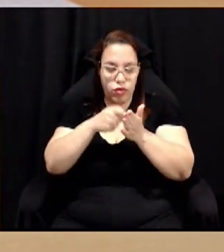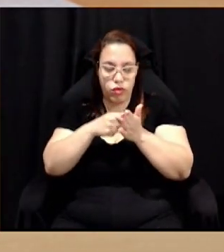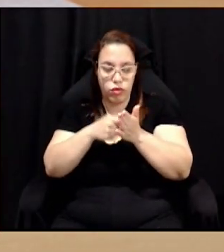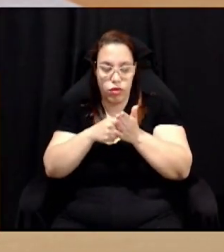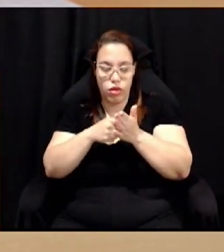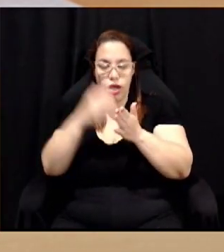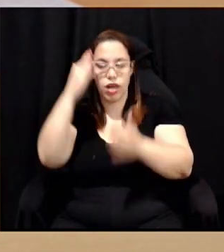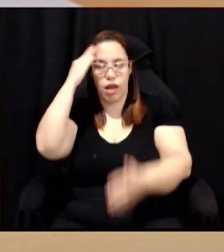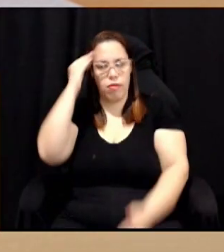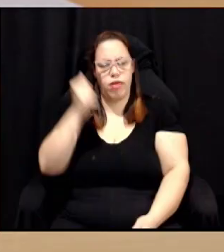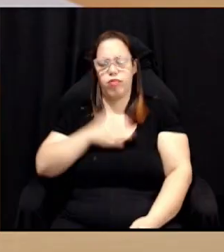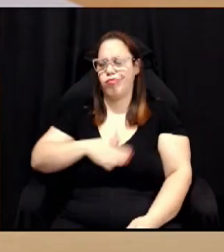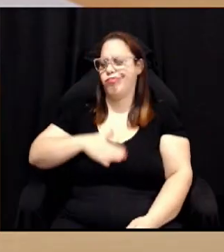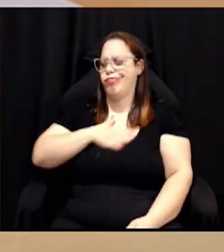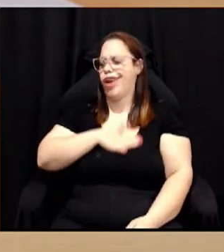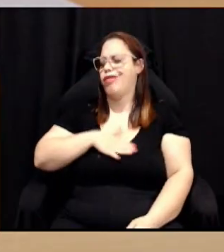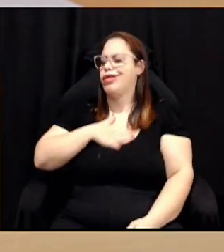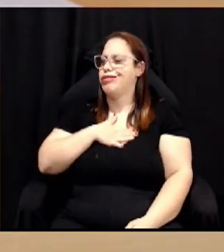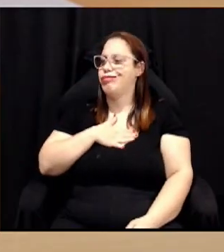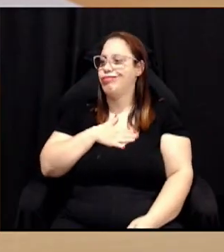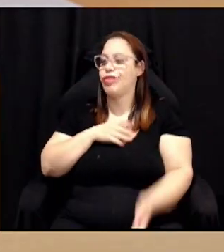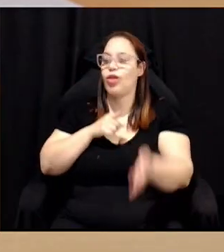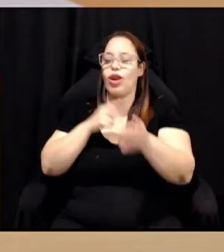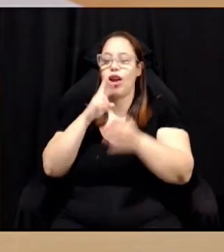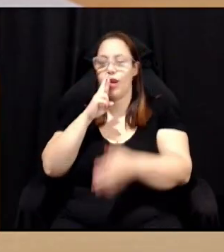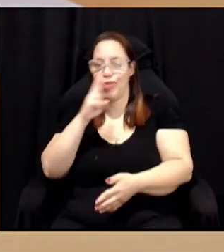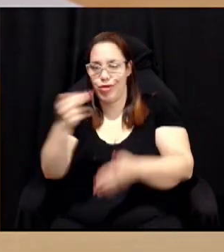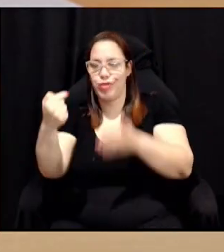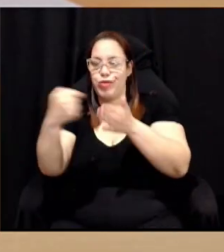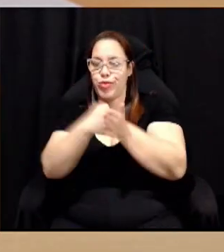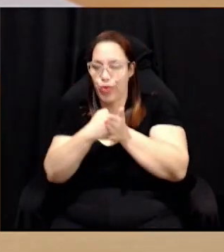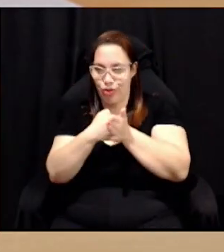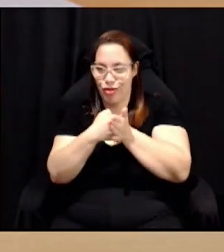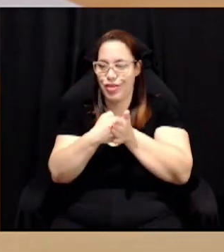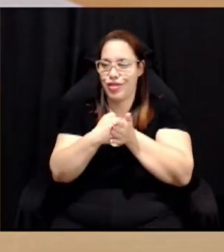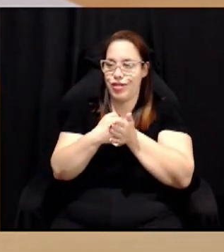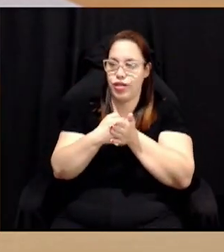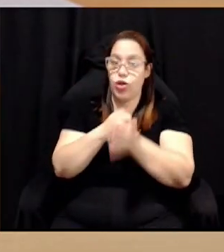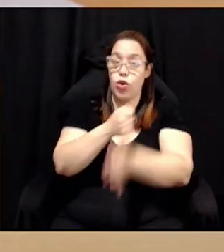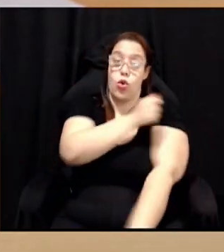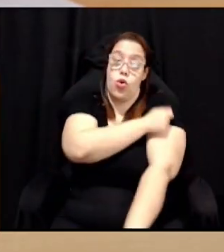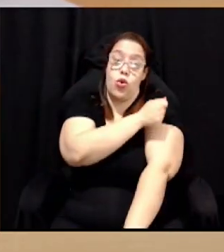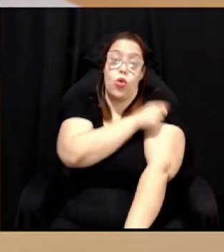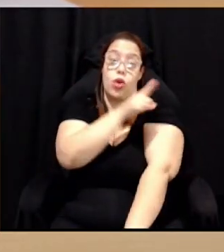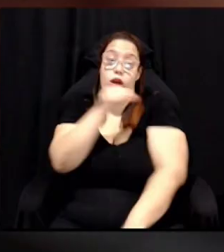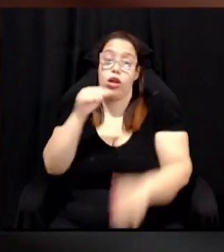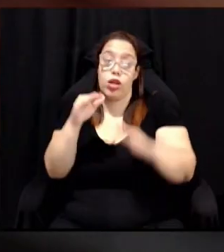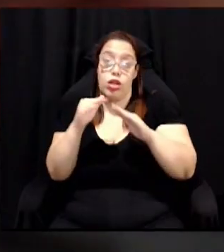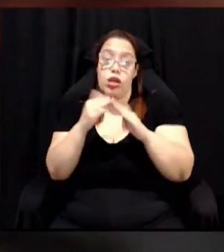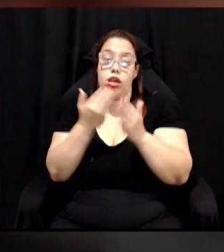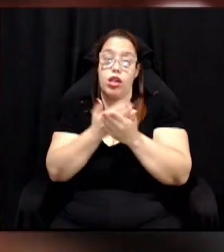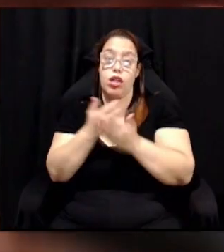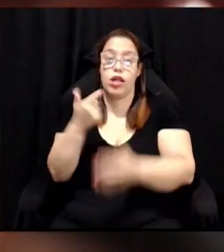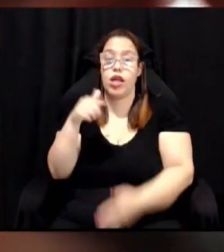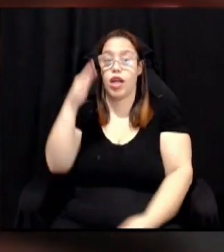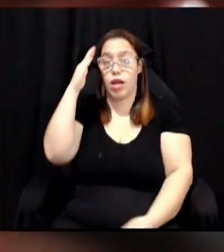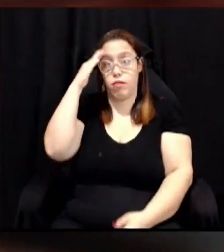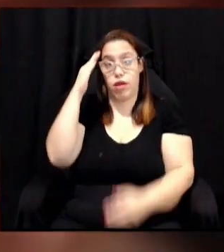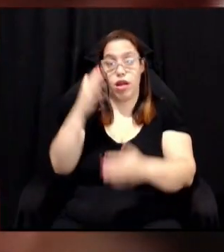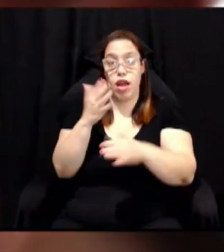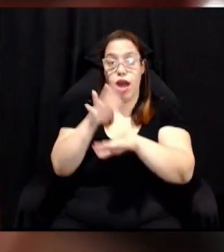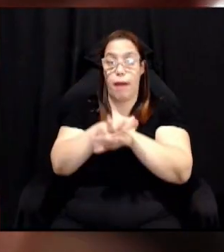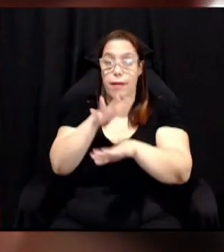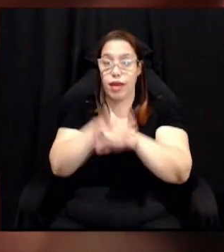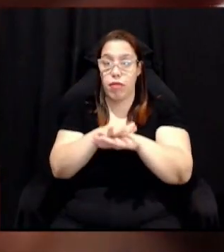enorme. Agora, respondendo a sua pergunta, em relação a um aluno sair do colégio sem saber a matemática básica, isso tem diversos